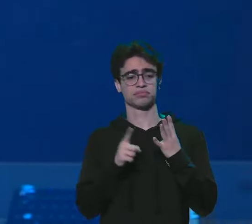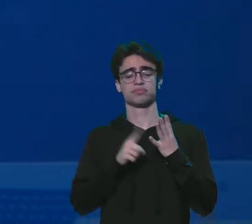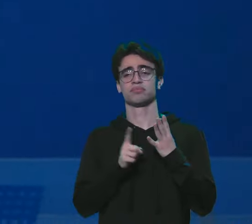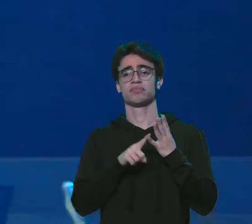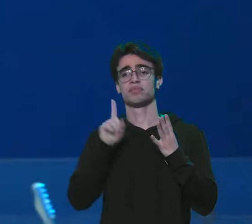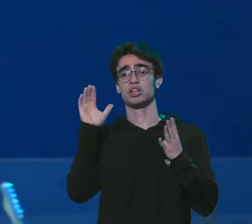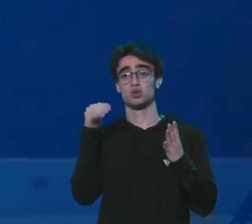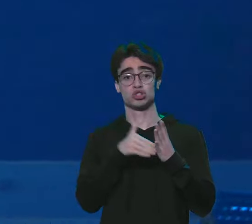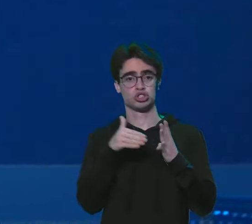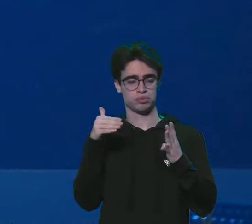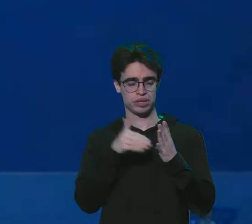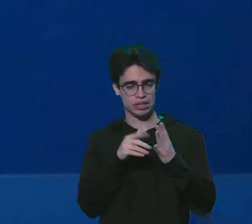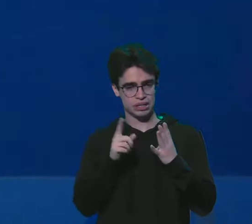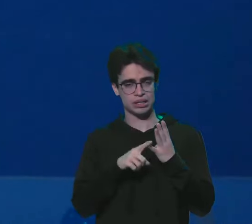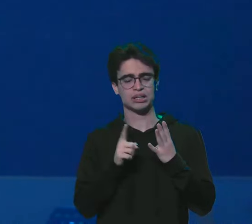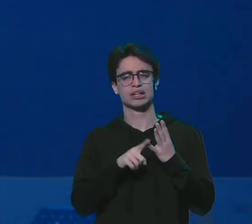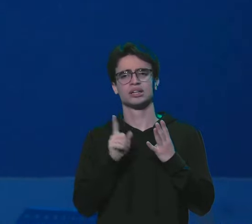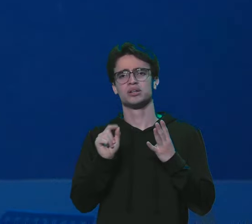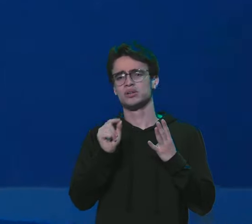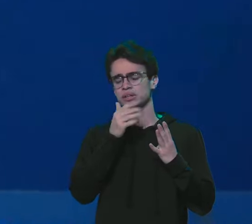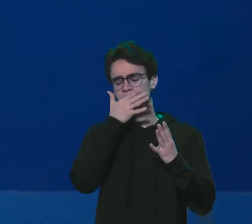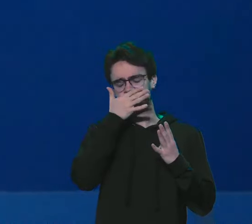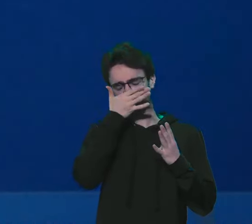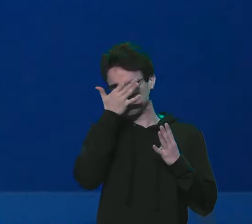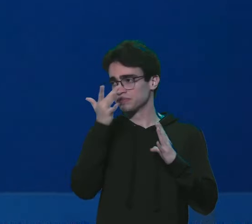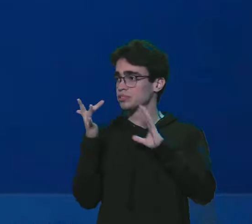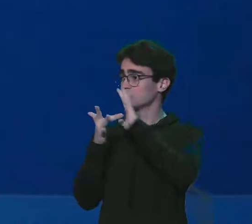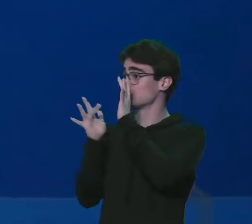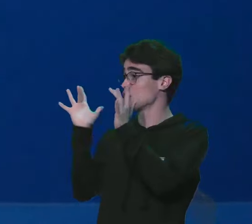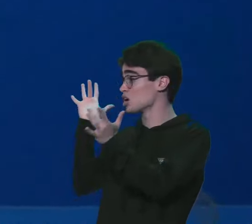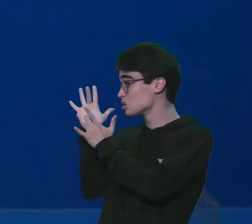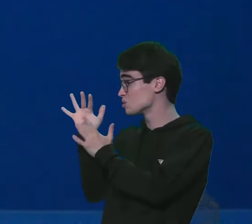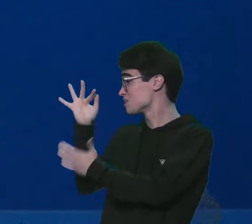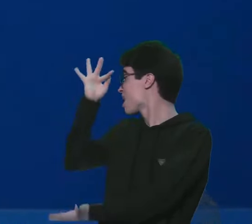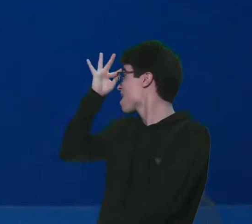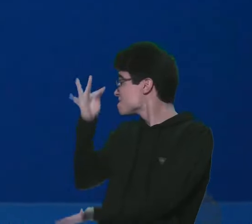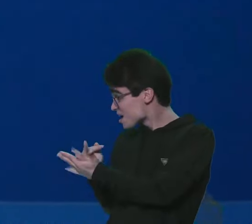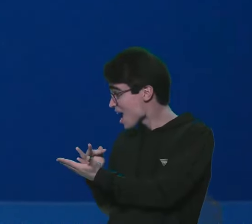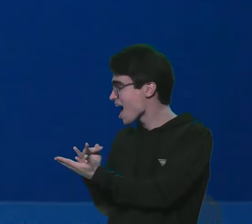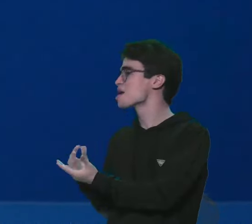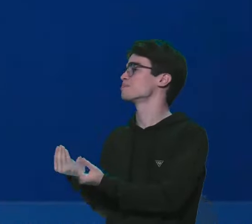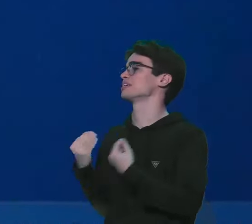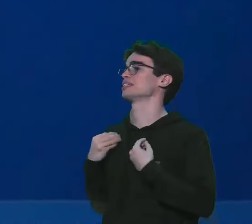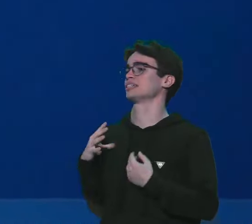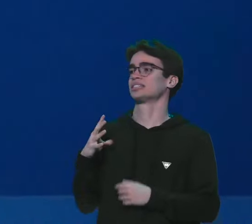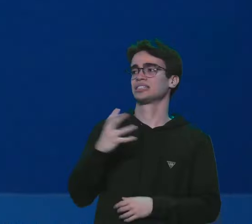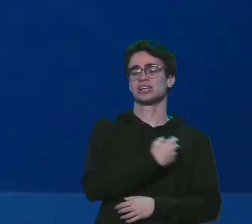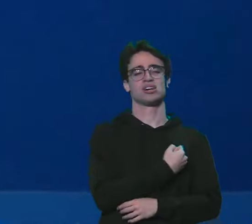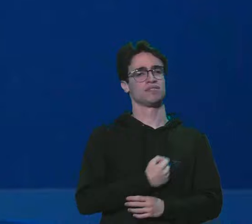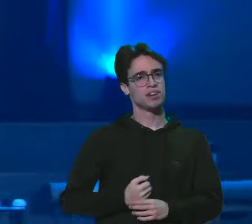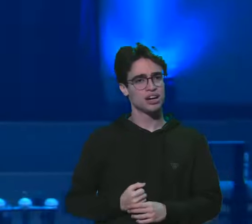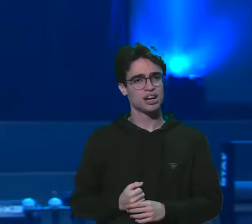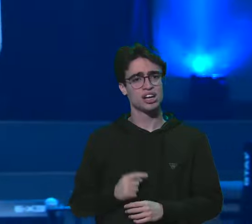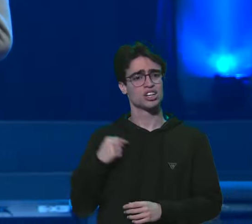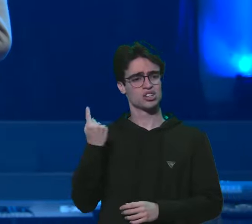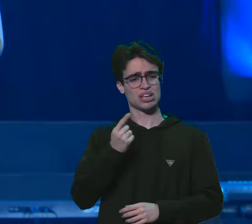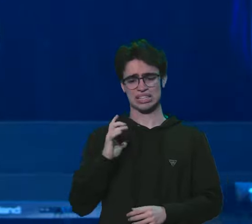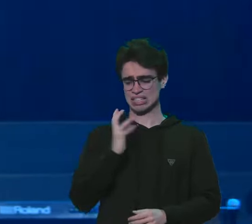a última é que a fé em Jesus nos salva. Nós somos salvos pela